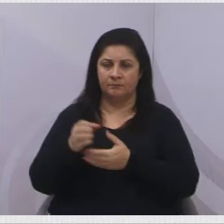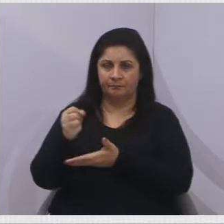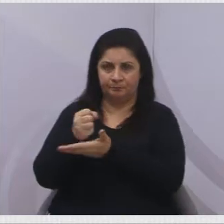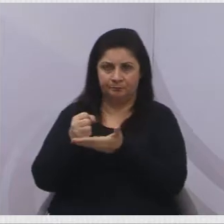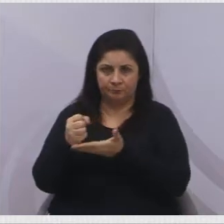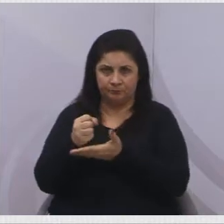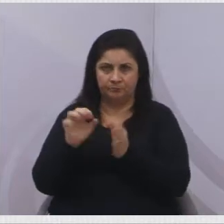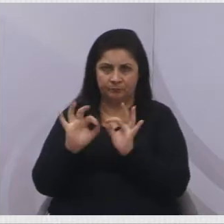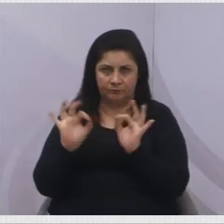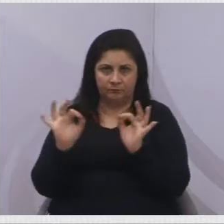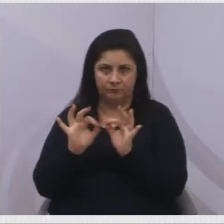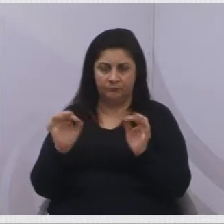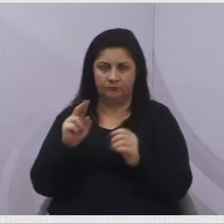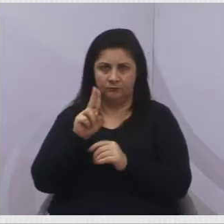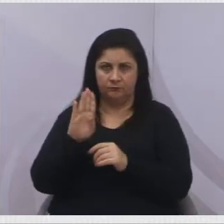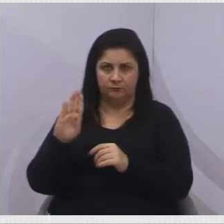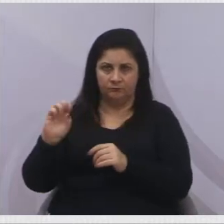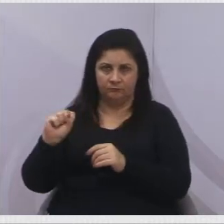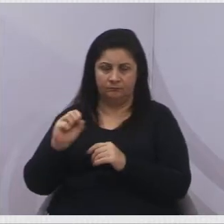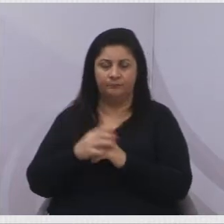básica de